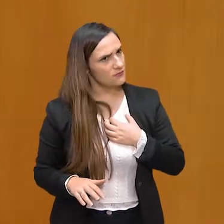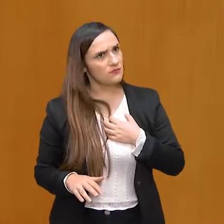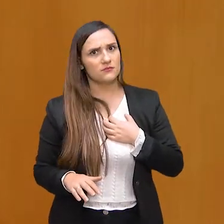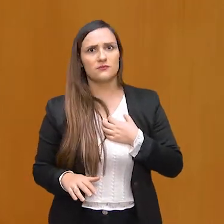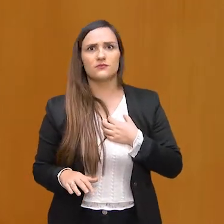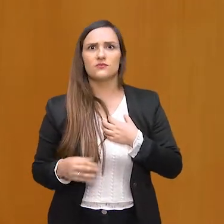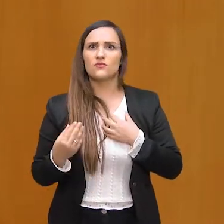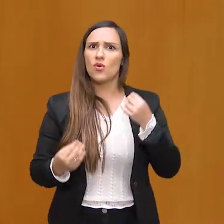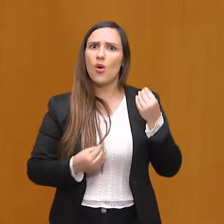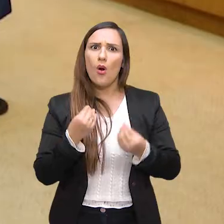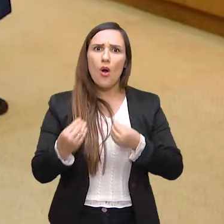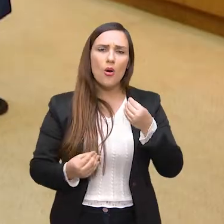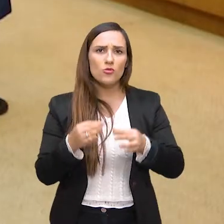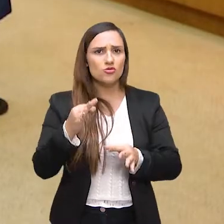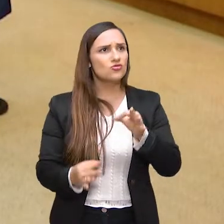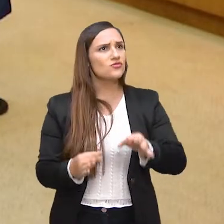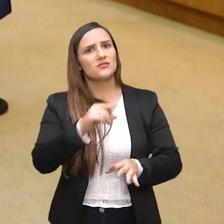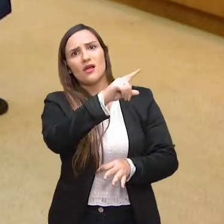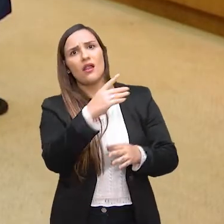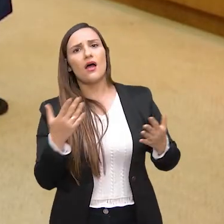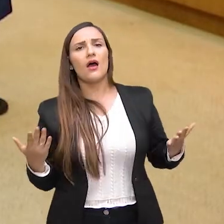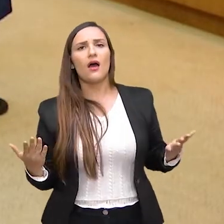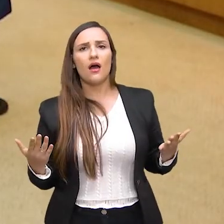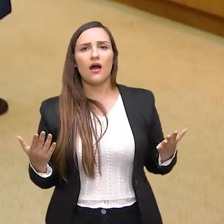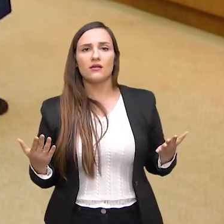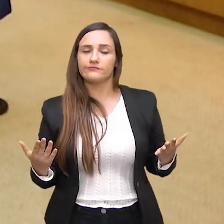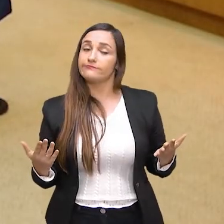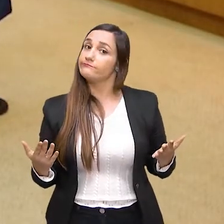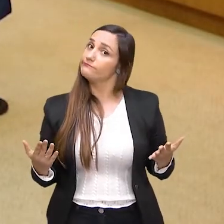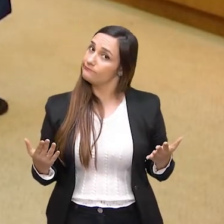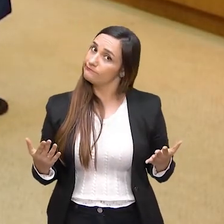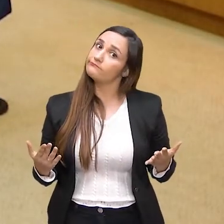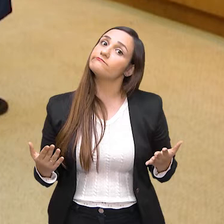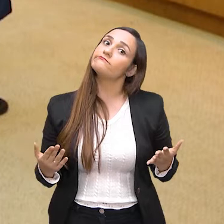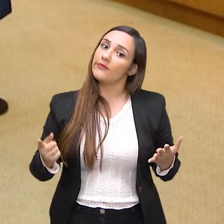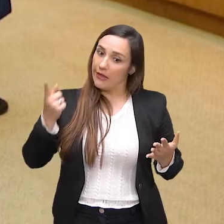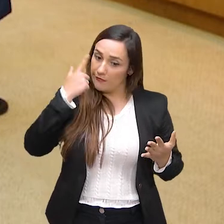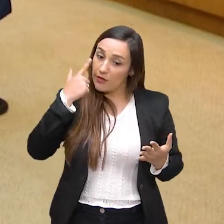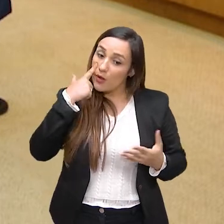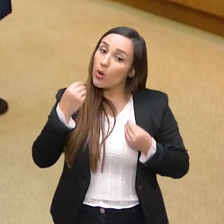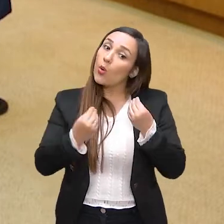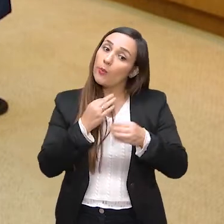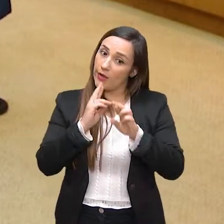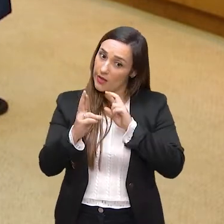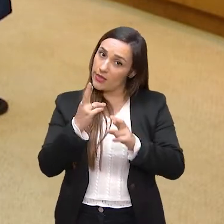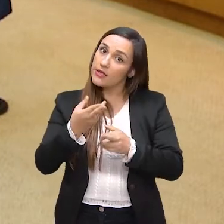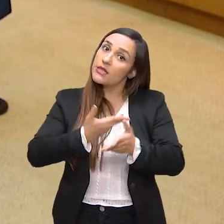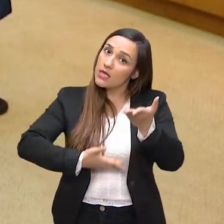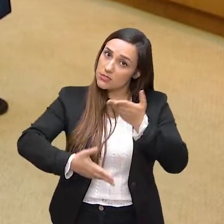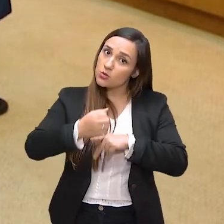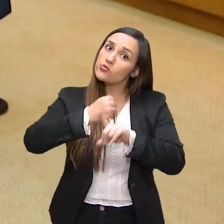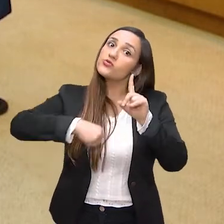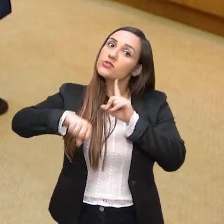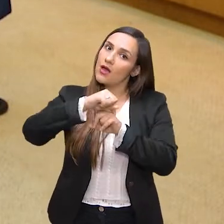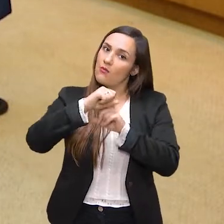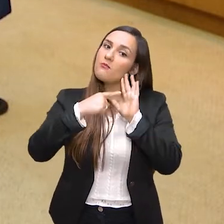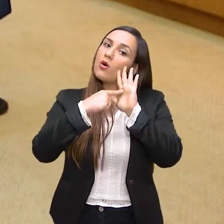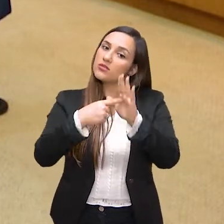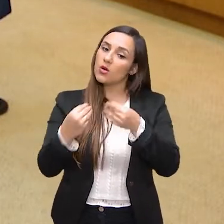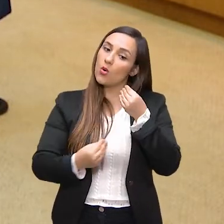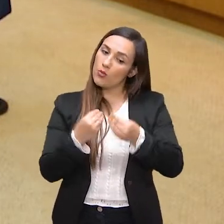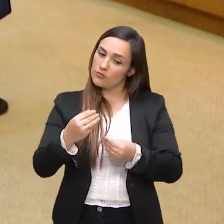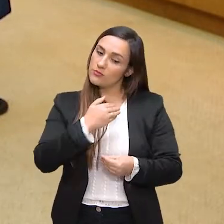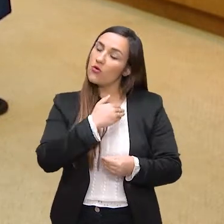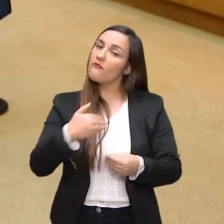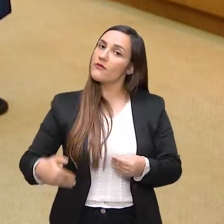levaria essa questão ao judiciário? São características das relações sociais que refletem o tipo de Estado